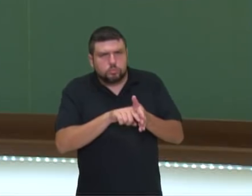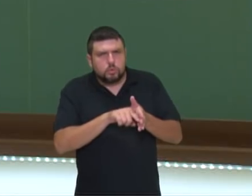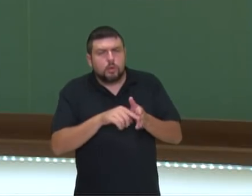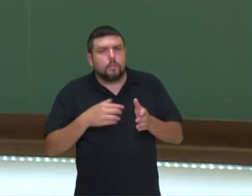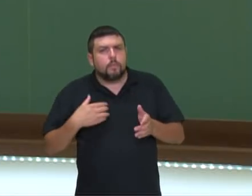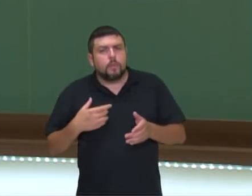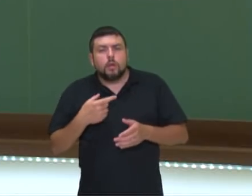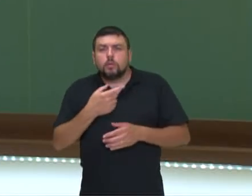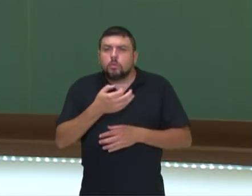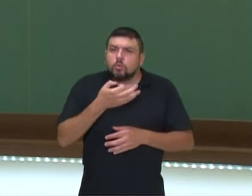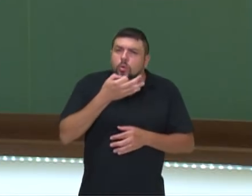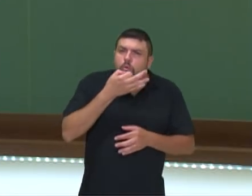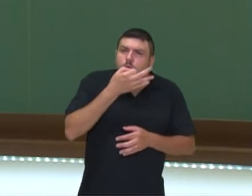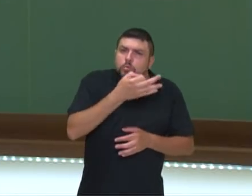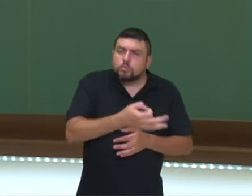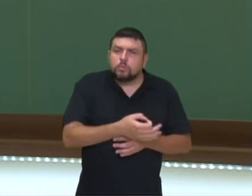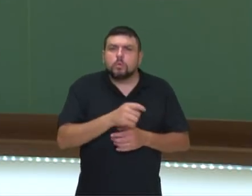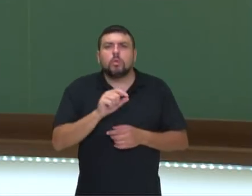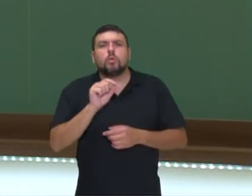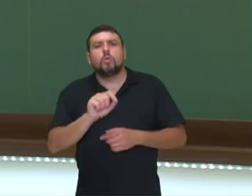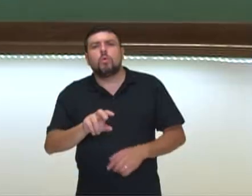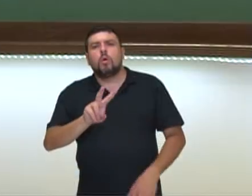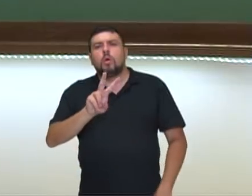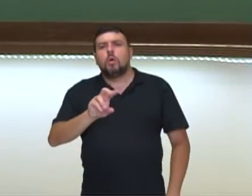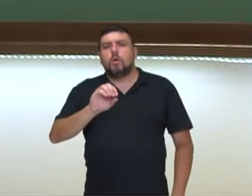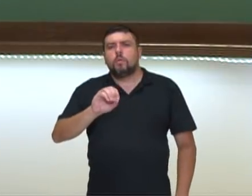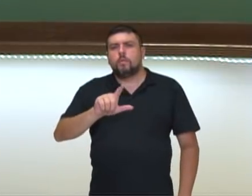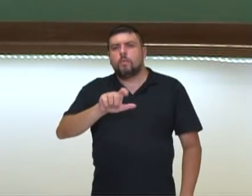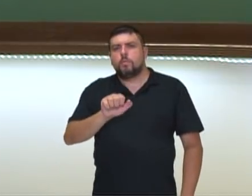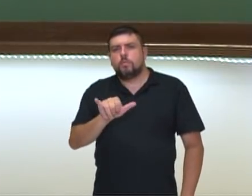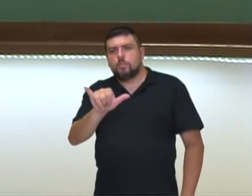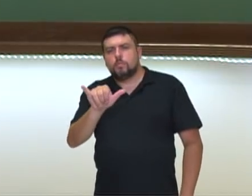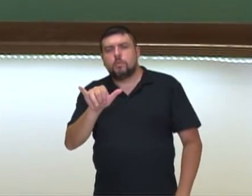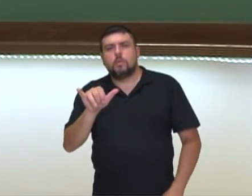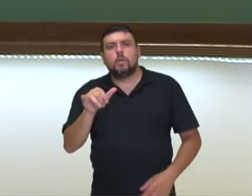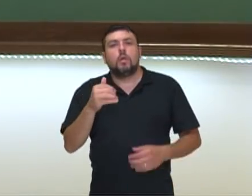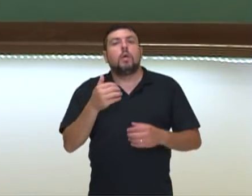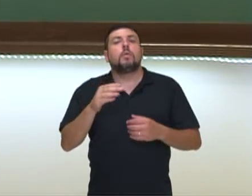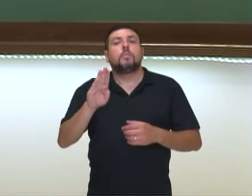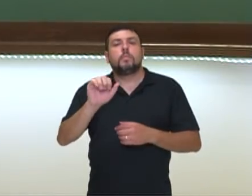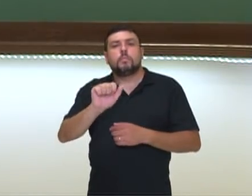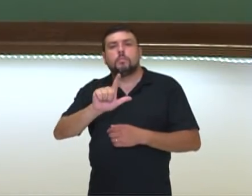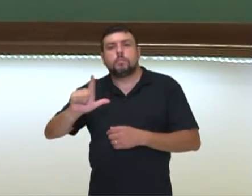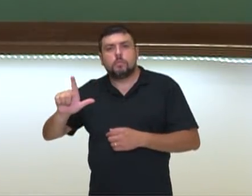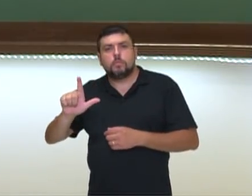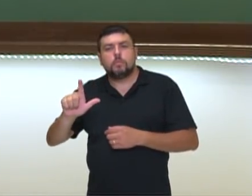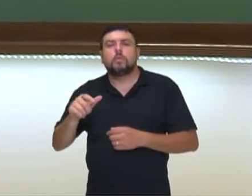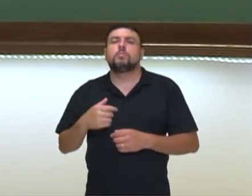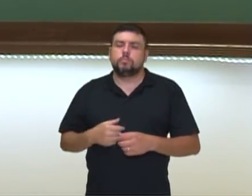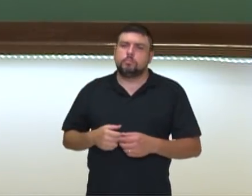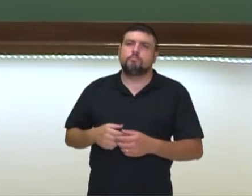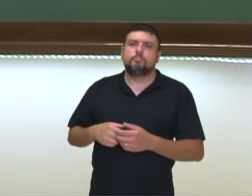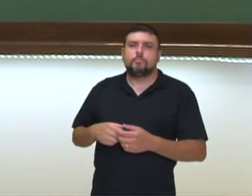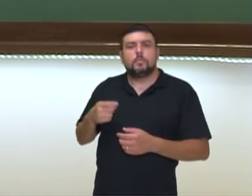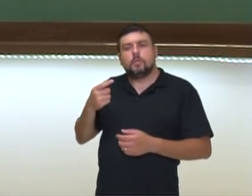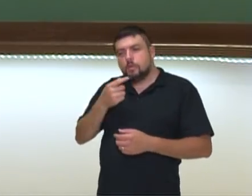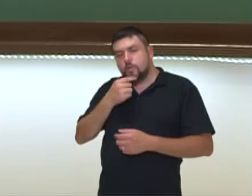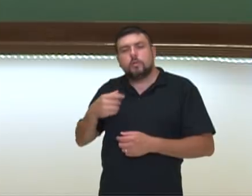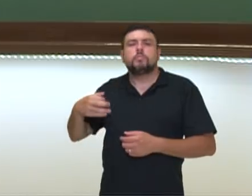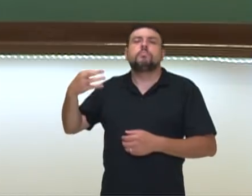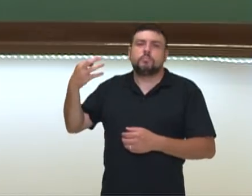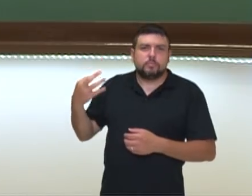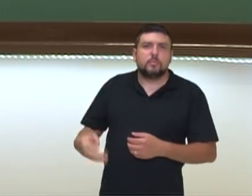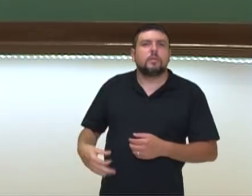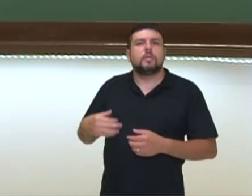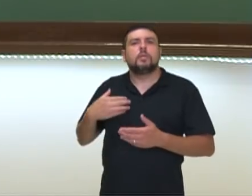forma seria mais fácil de pronunciar e dessa forma o esporte seria ainda mais conhecido. E ele acertou em cheio, dessa forma o